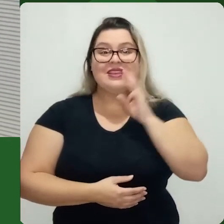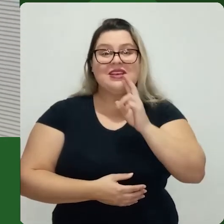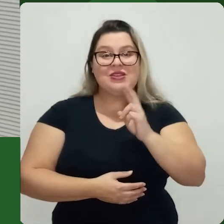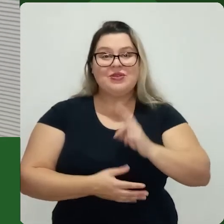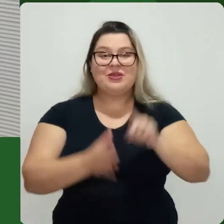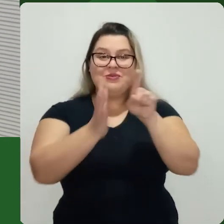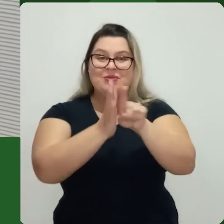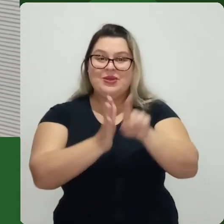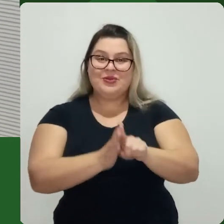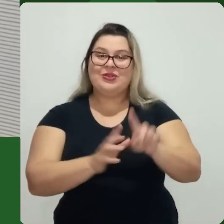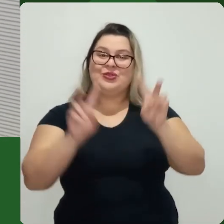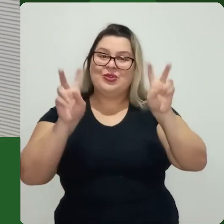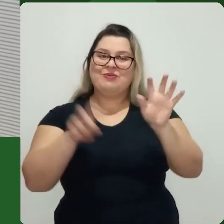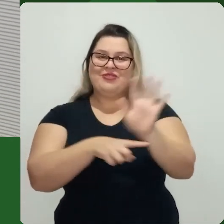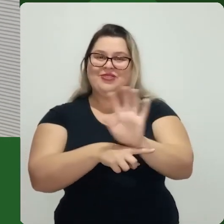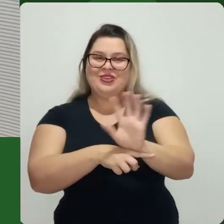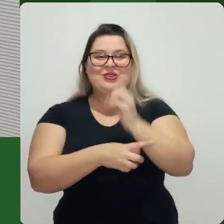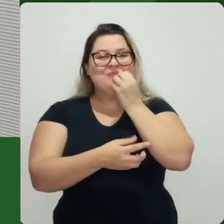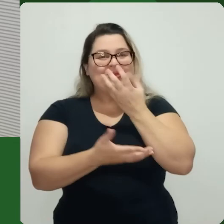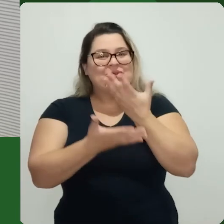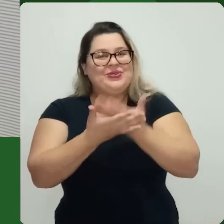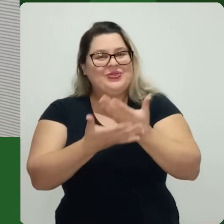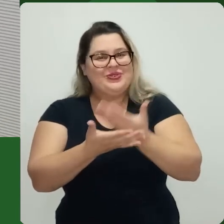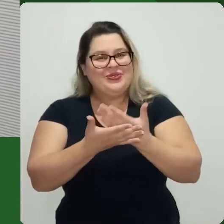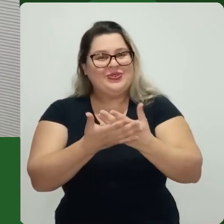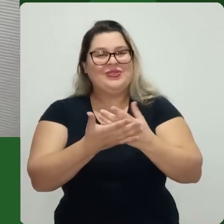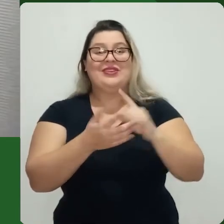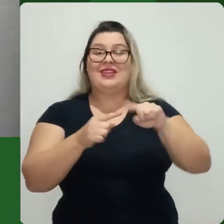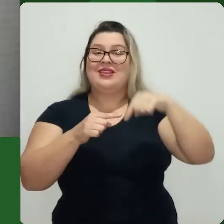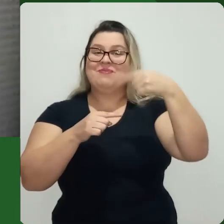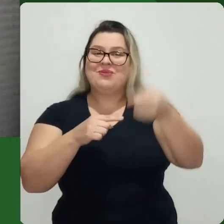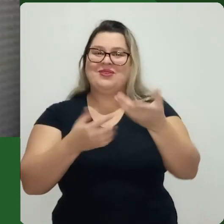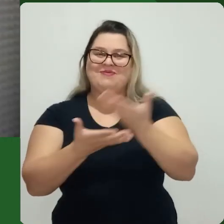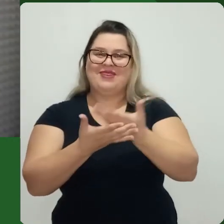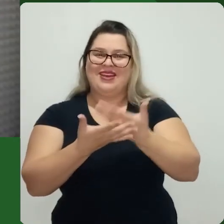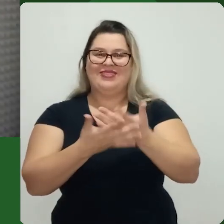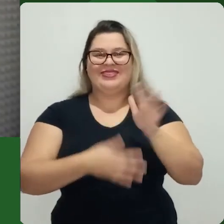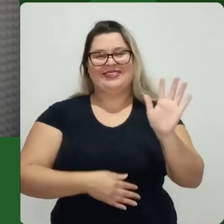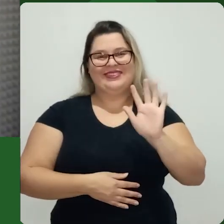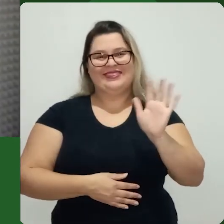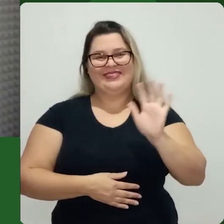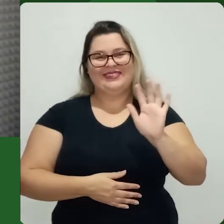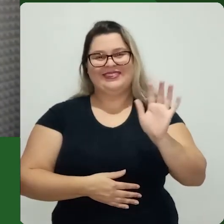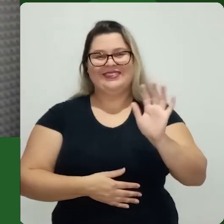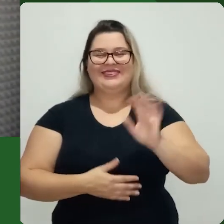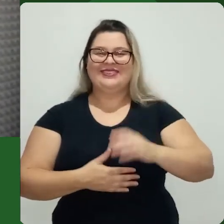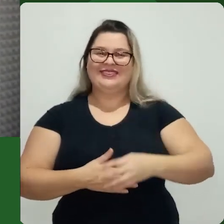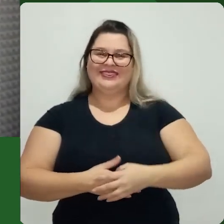responder o questionário deste vídeo. Bons estudos e até mais!